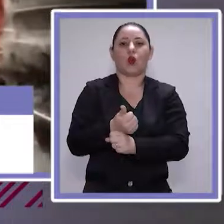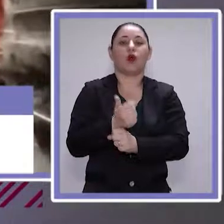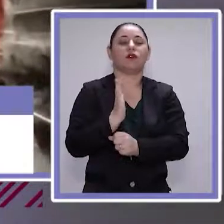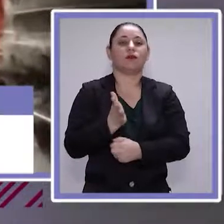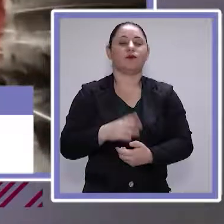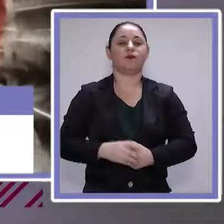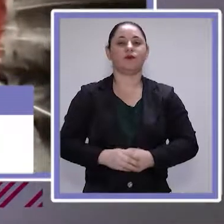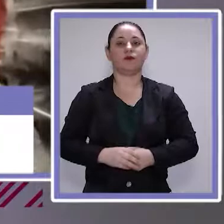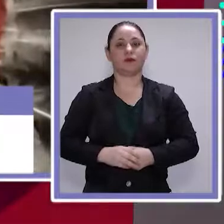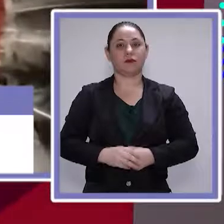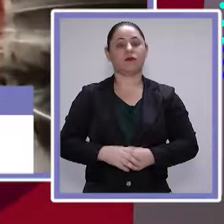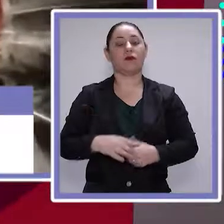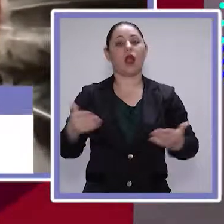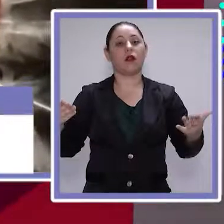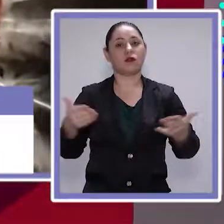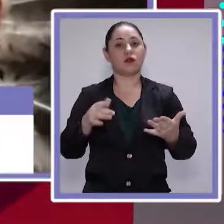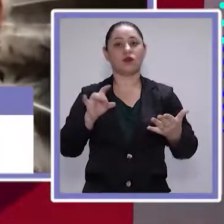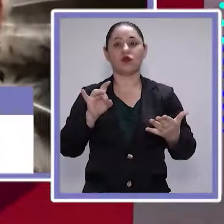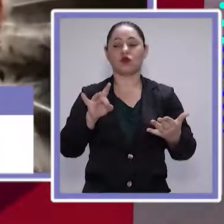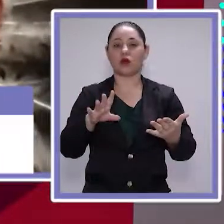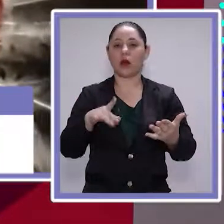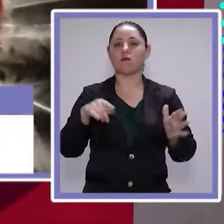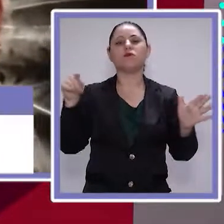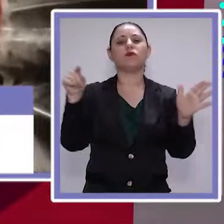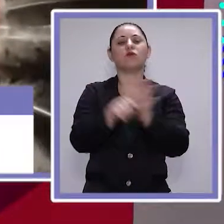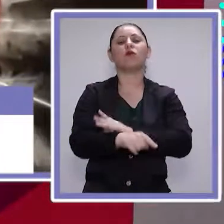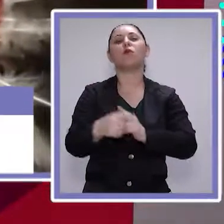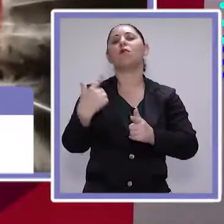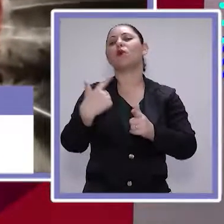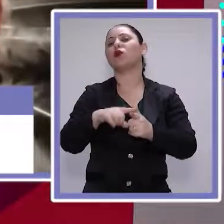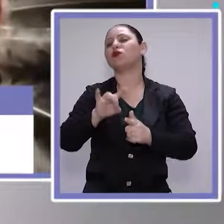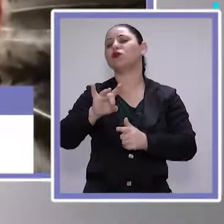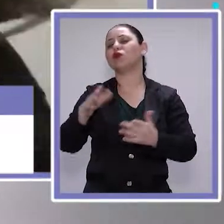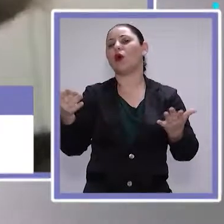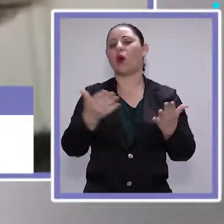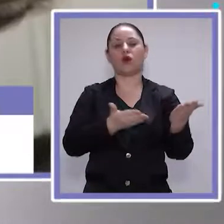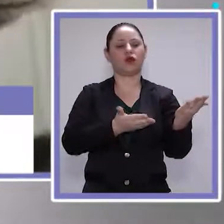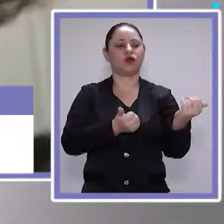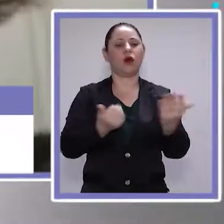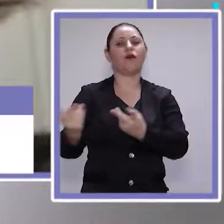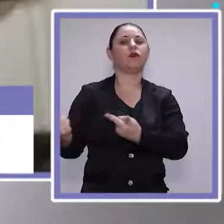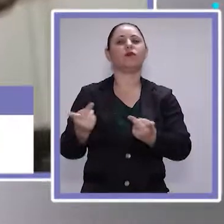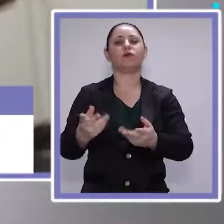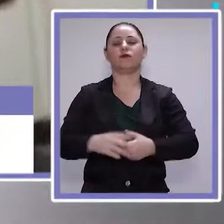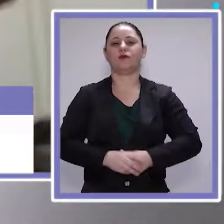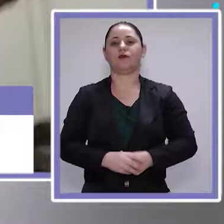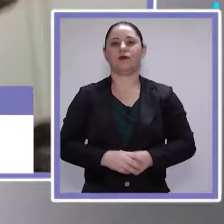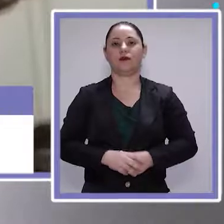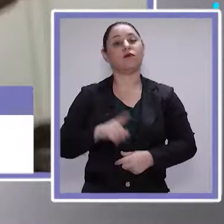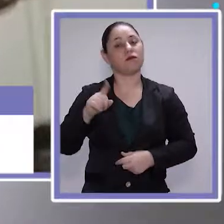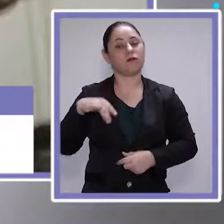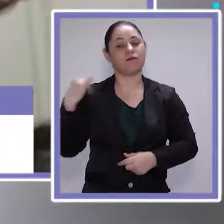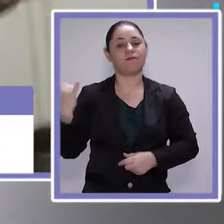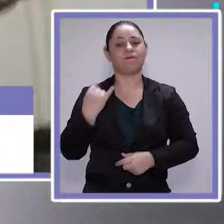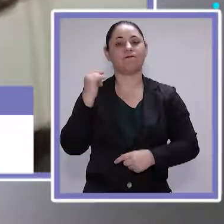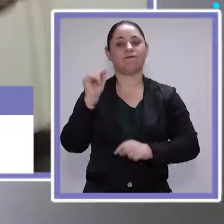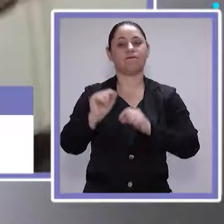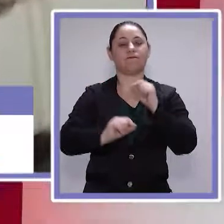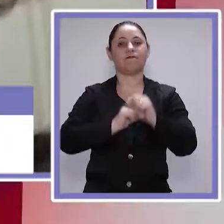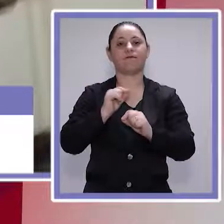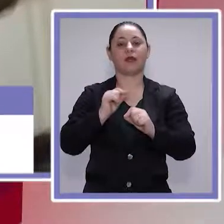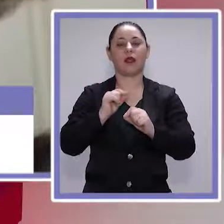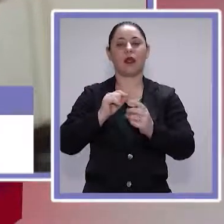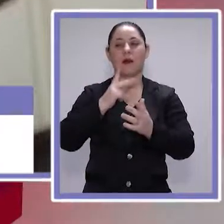quase 30 anos, e apenas agora a gente se pergunta por que só agora envolver a juventude. Então, é importante